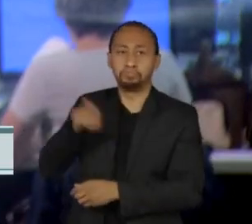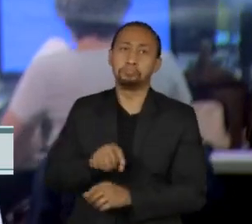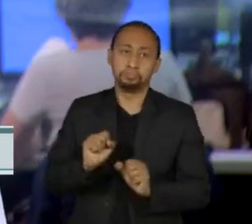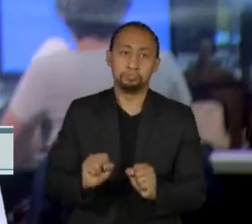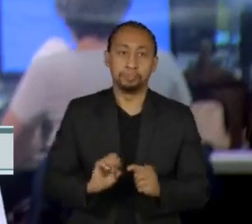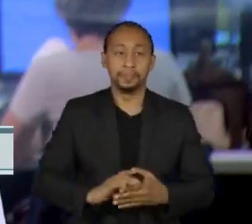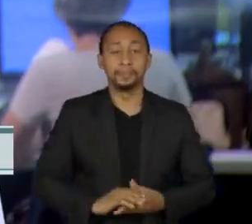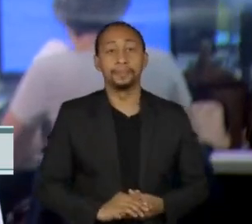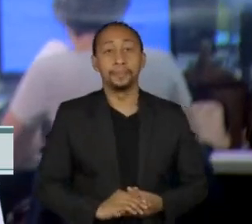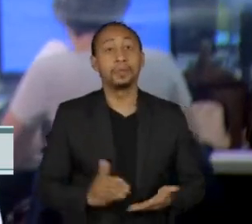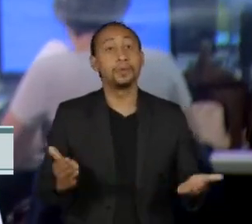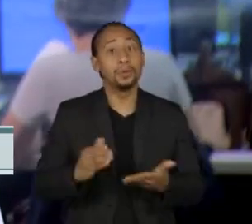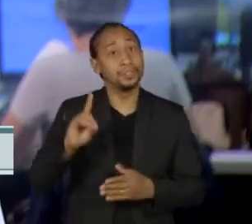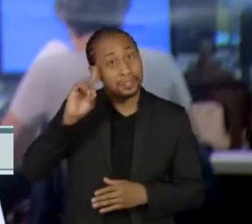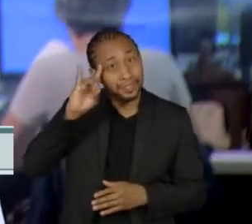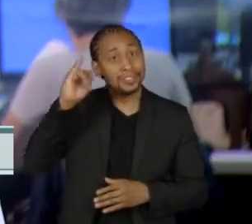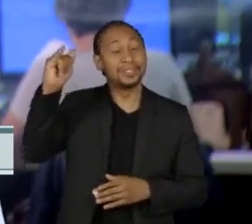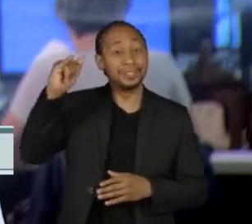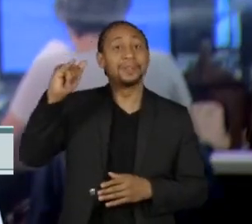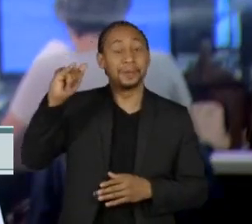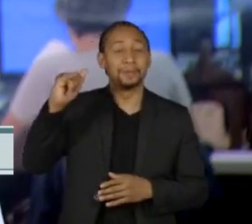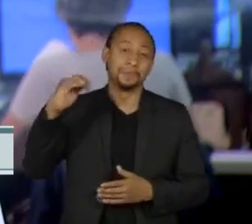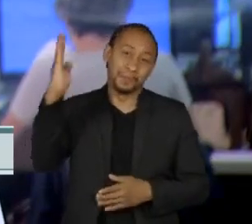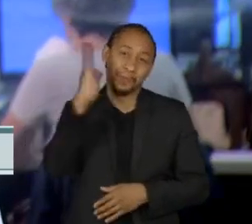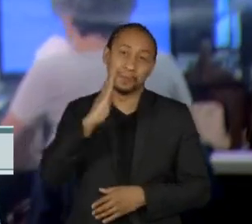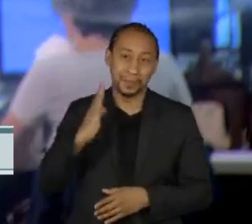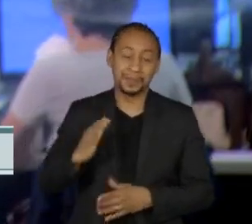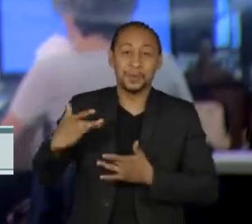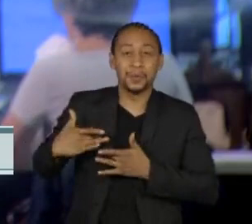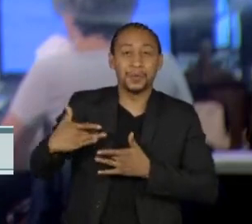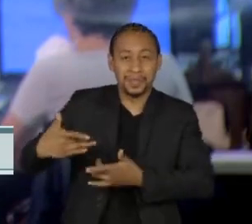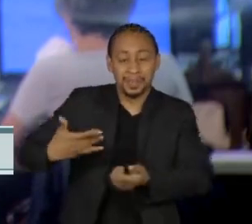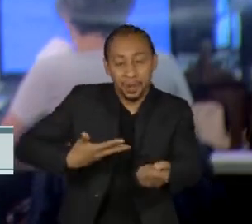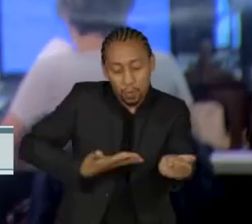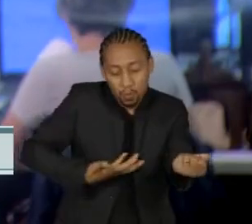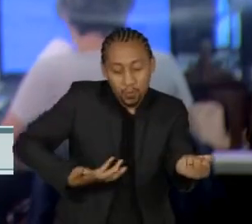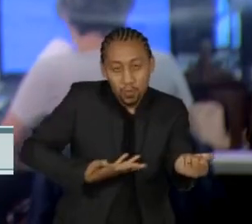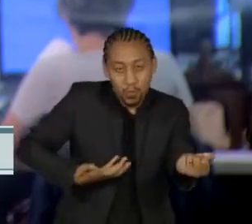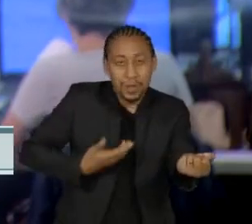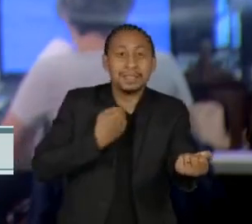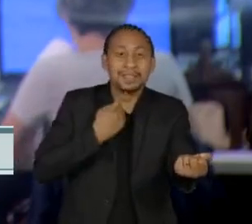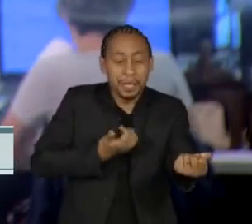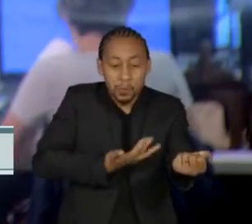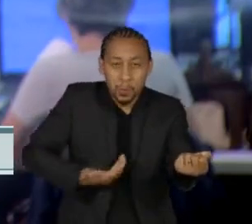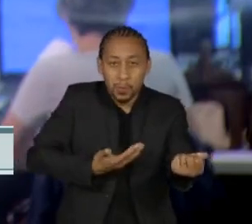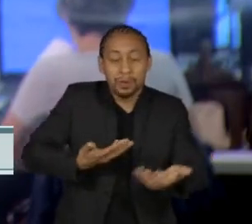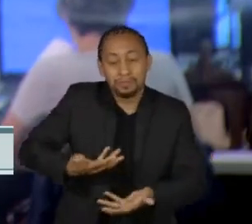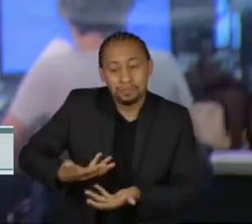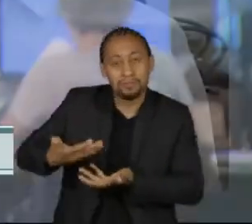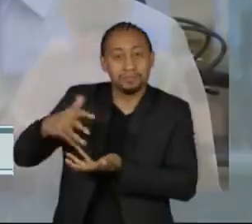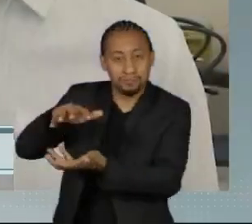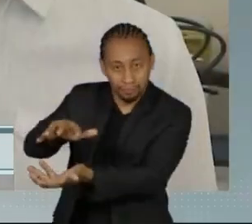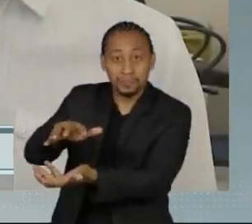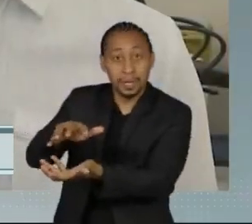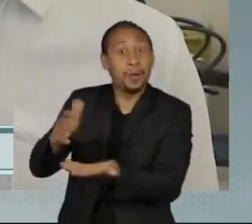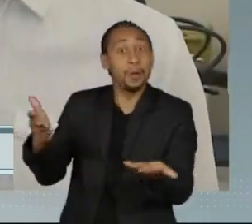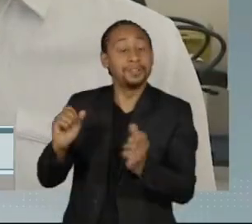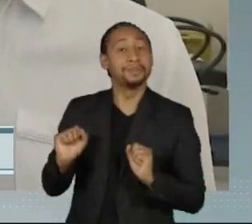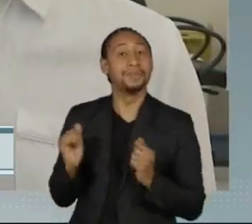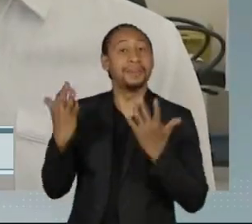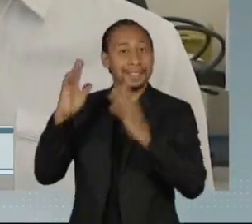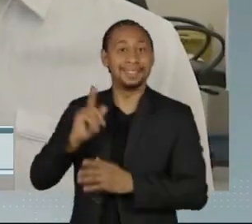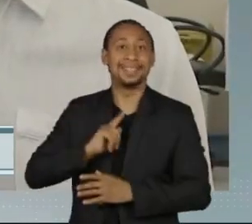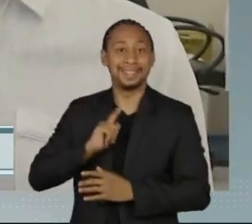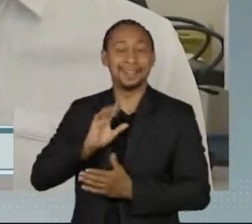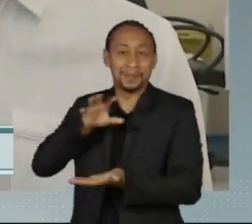Hoje é o Dia Nacional do Doador de Sangue e tem festa no Hemocentro de São Paulo para celebrar a data. O repórter Felipe Neves está lá